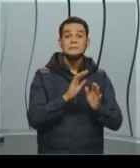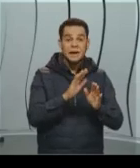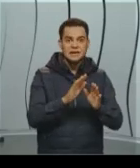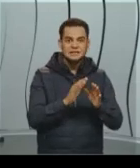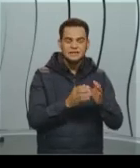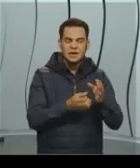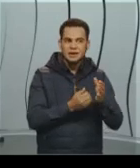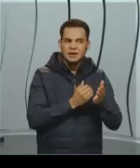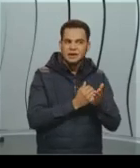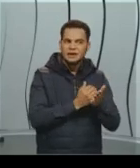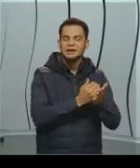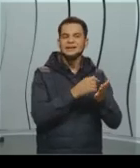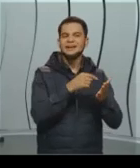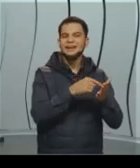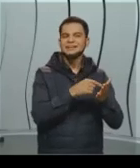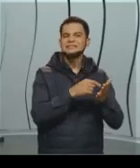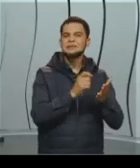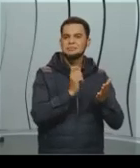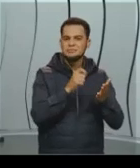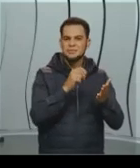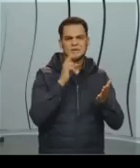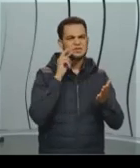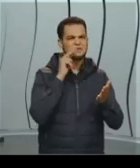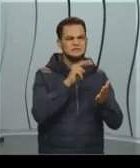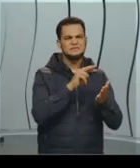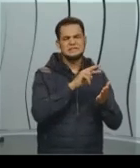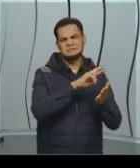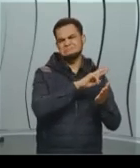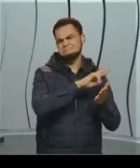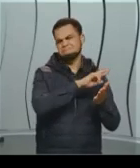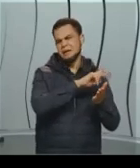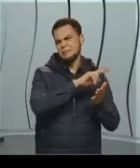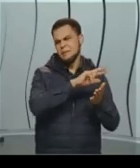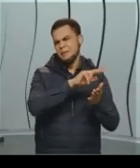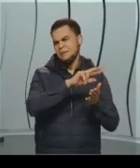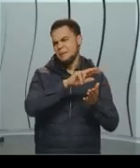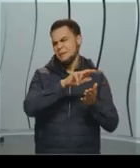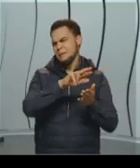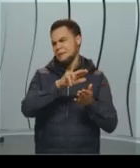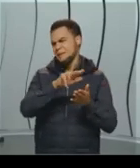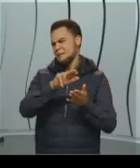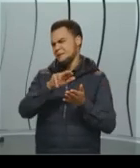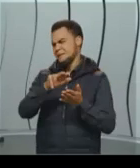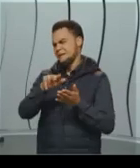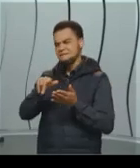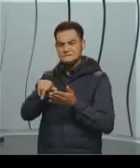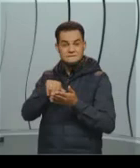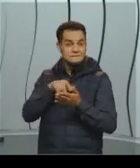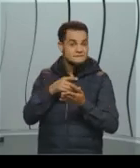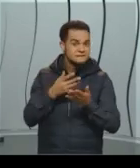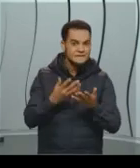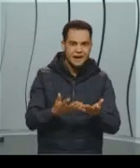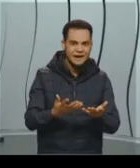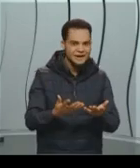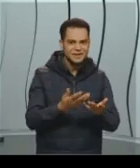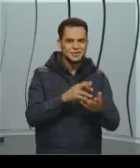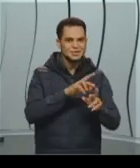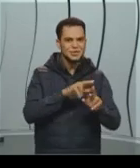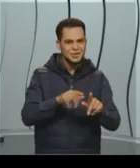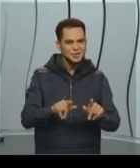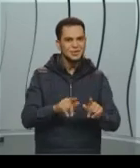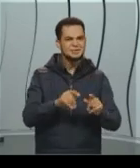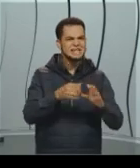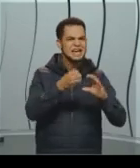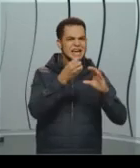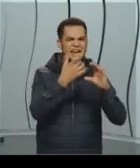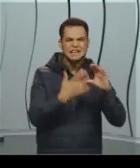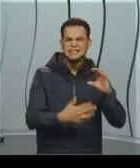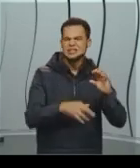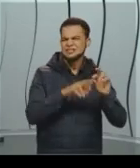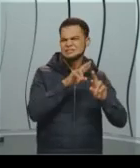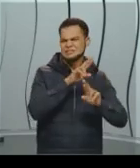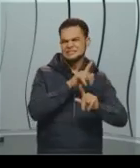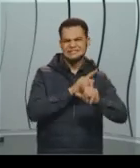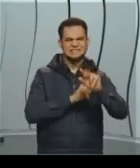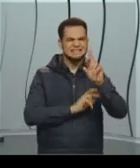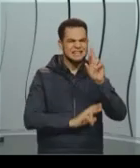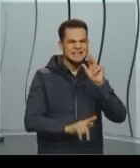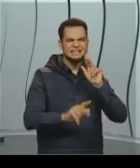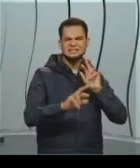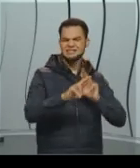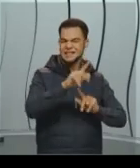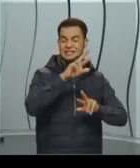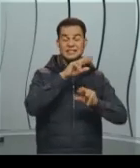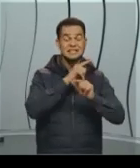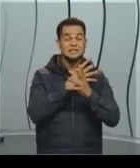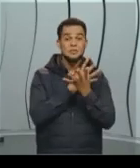que é diversa a população, né, como que esses grupos étnicos, eles apresentam aí características diferentes, como eles